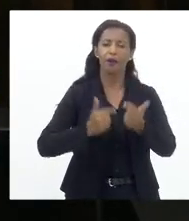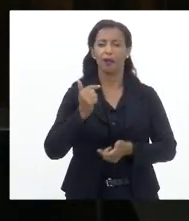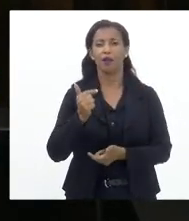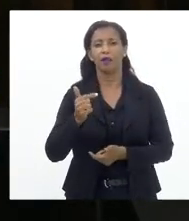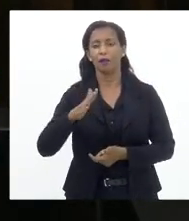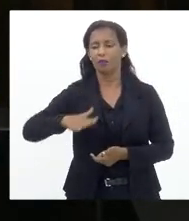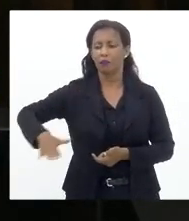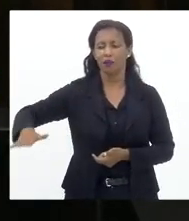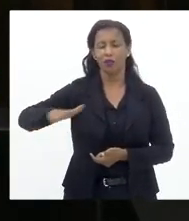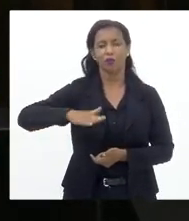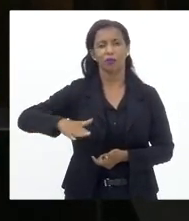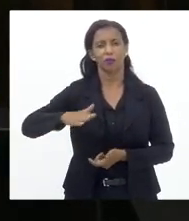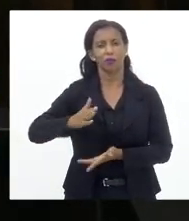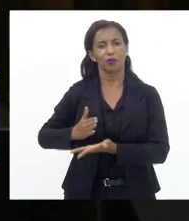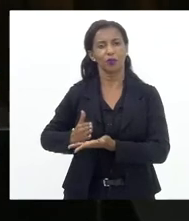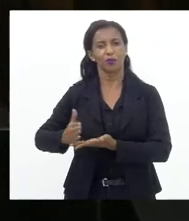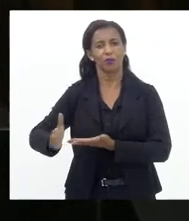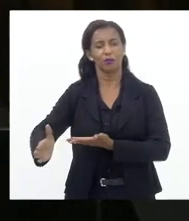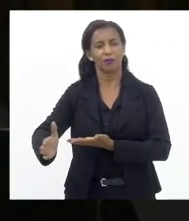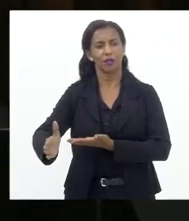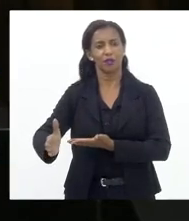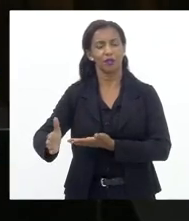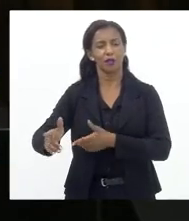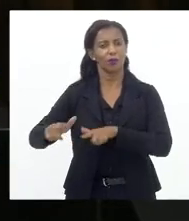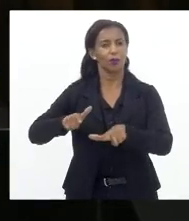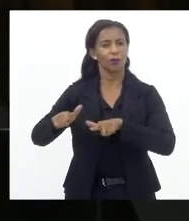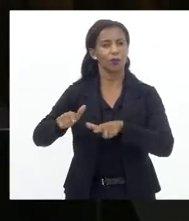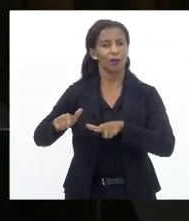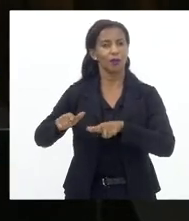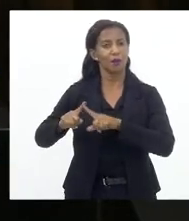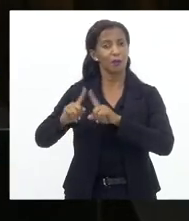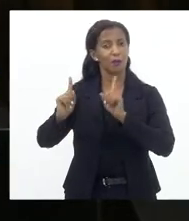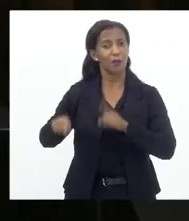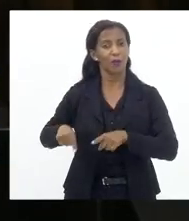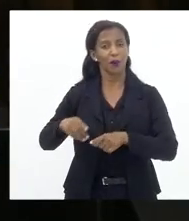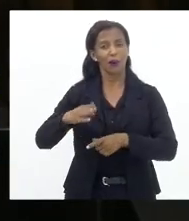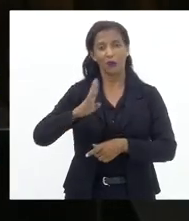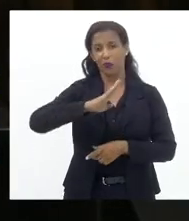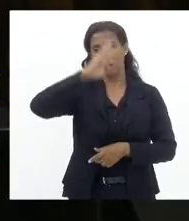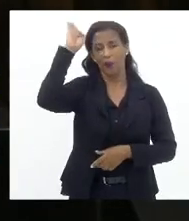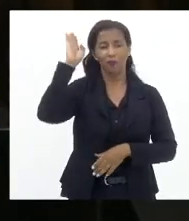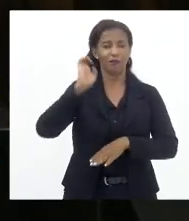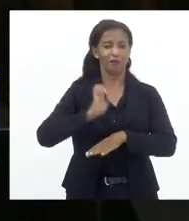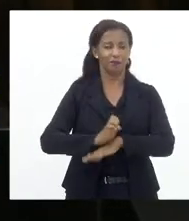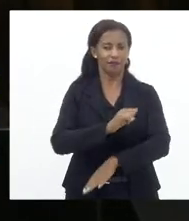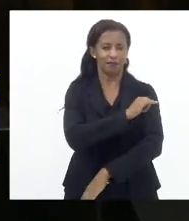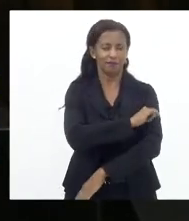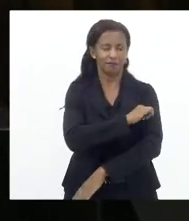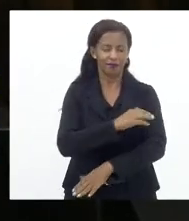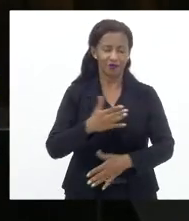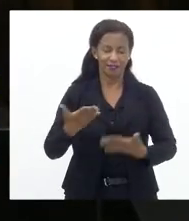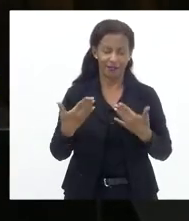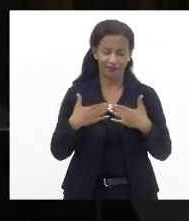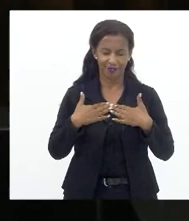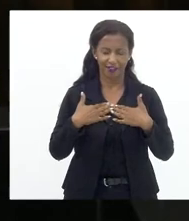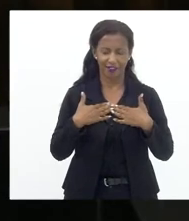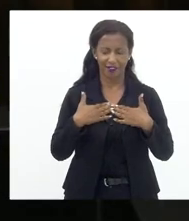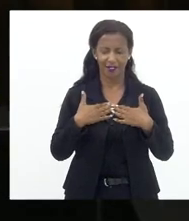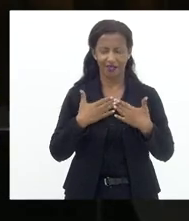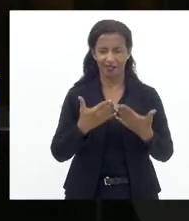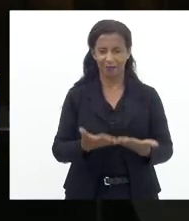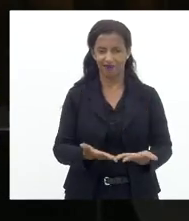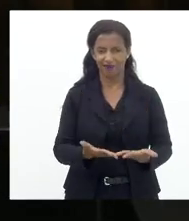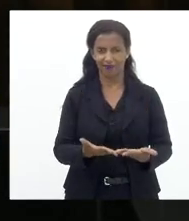estavam ingressando na carreira pública ingressando no Corpo de Bombeiros Militar do Estado do Rio de Janeiro então fica aqui a minha